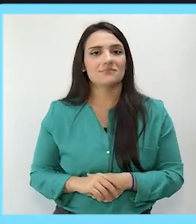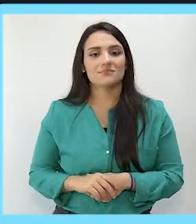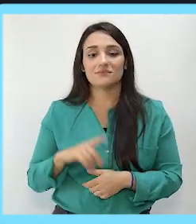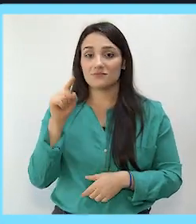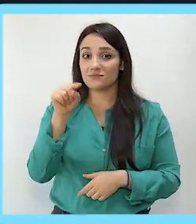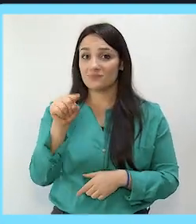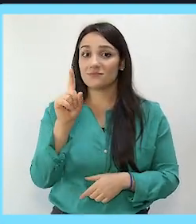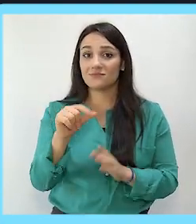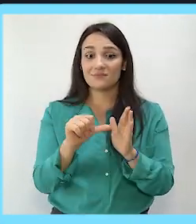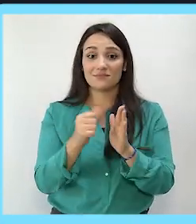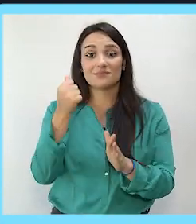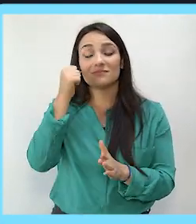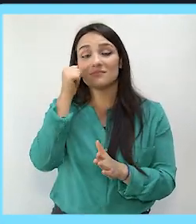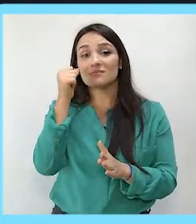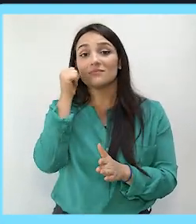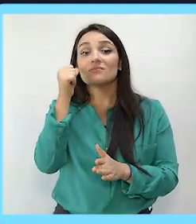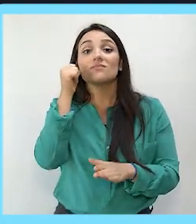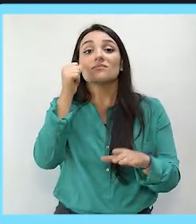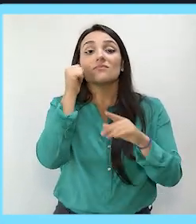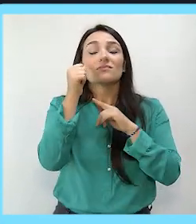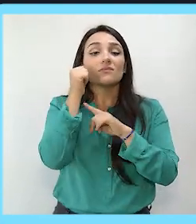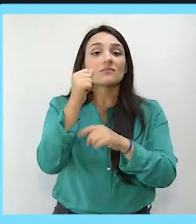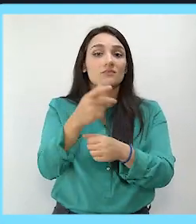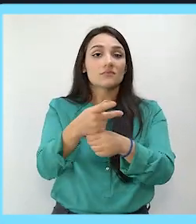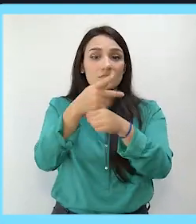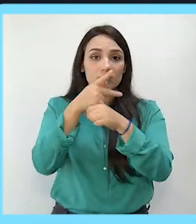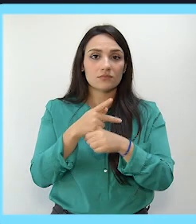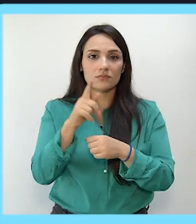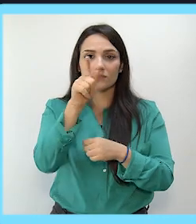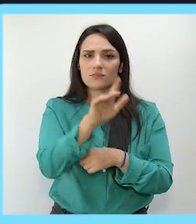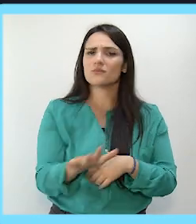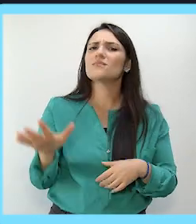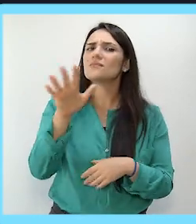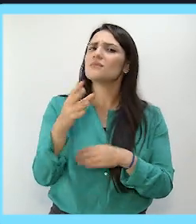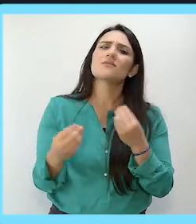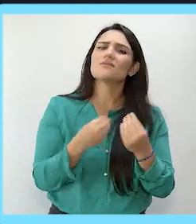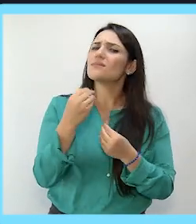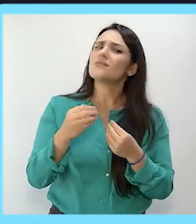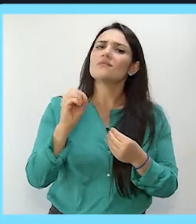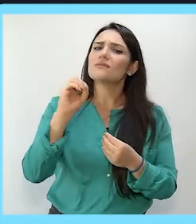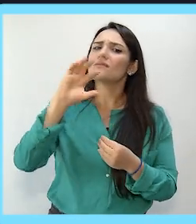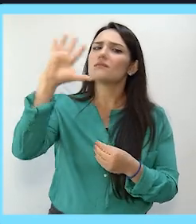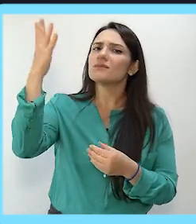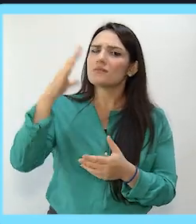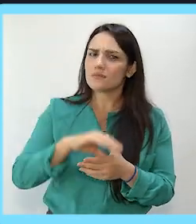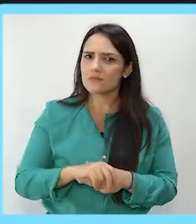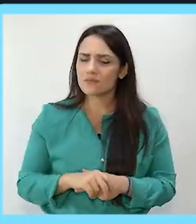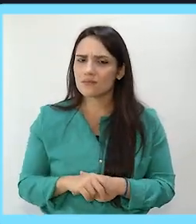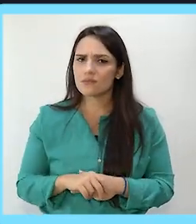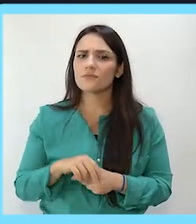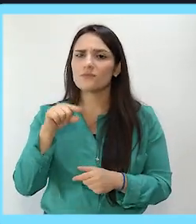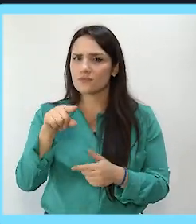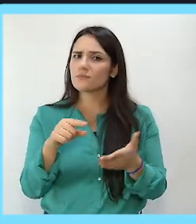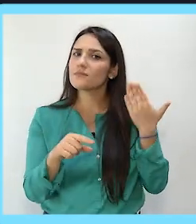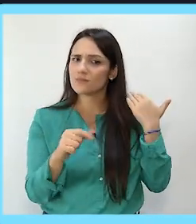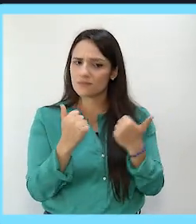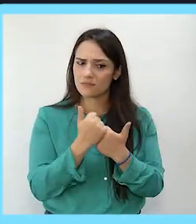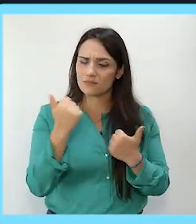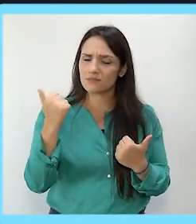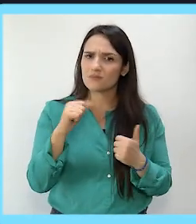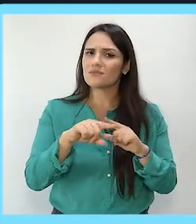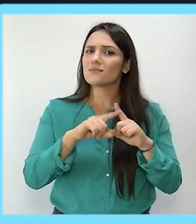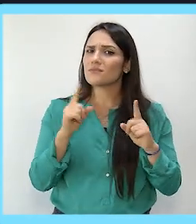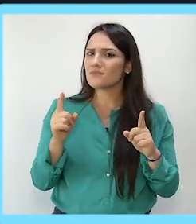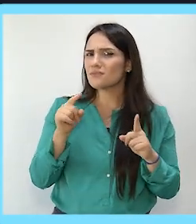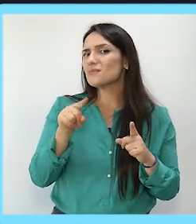A senhora é a primeira procuradora-geral, primeira mulher. Sim. Como é que foi esse processo? Você já era adjunta, mas já tinha